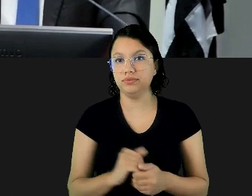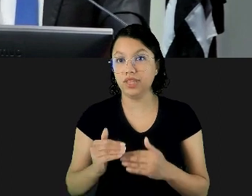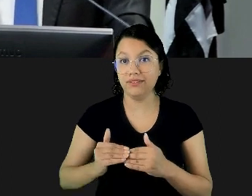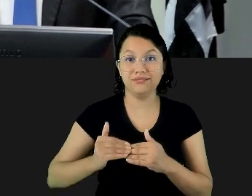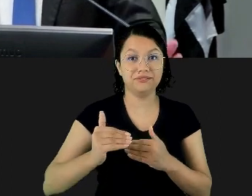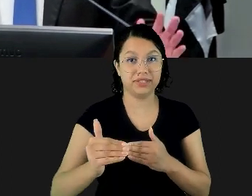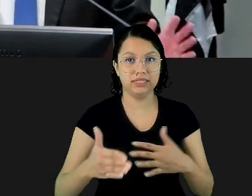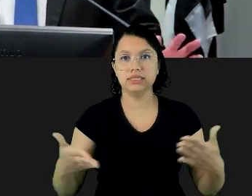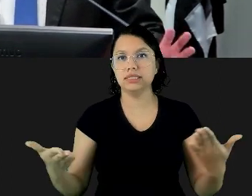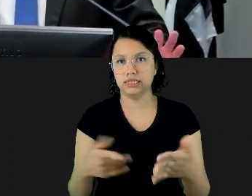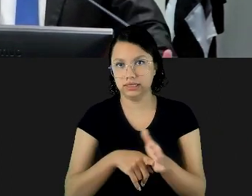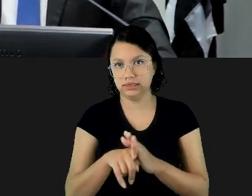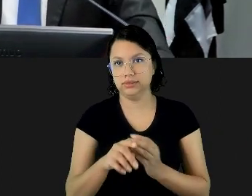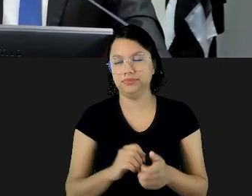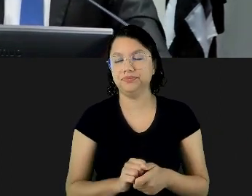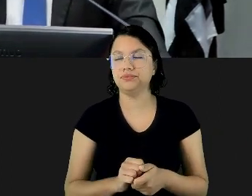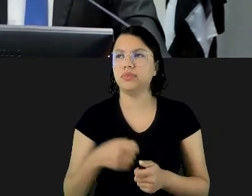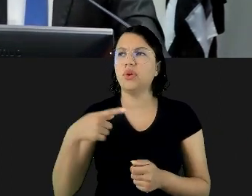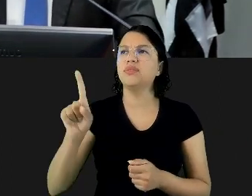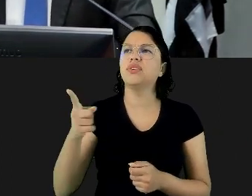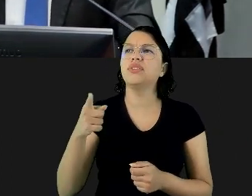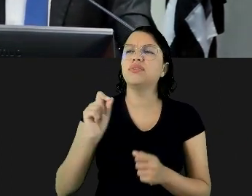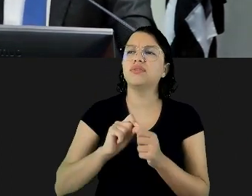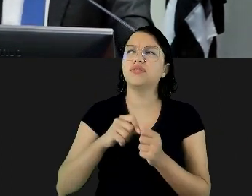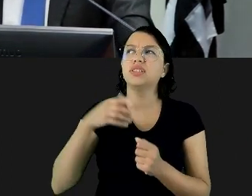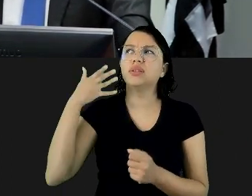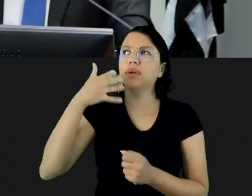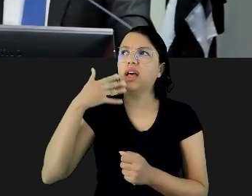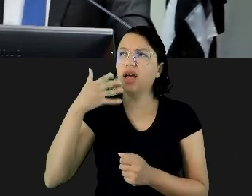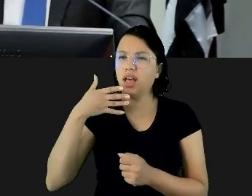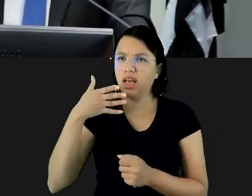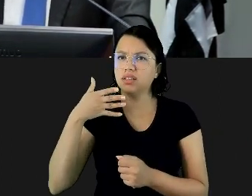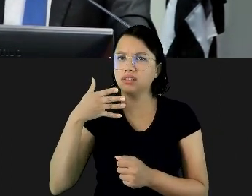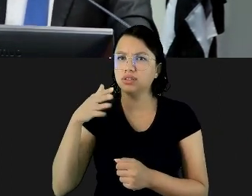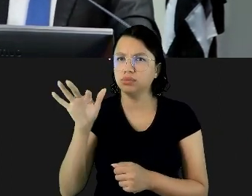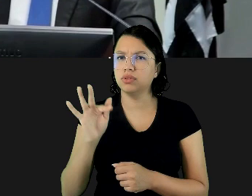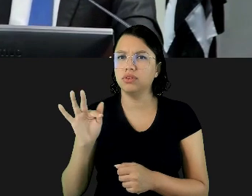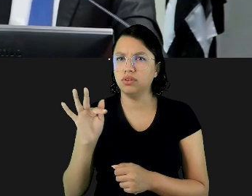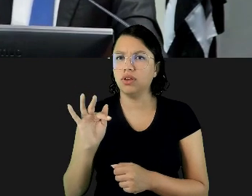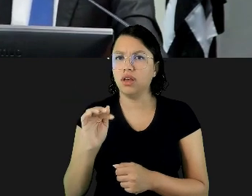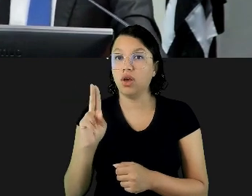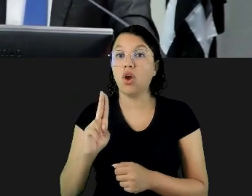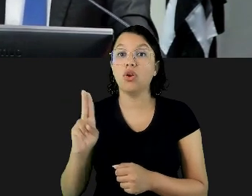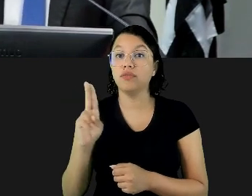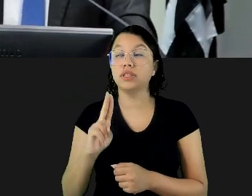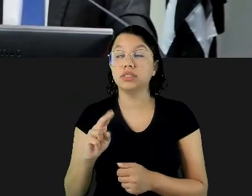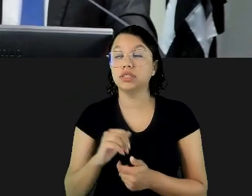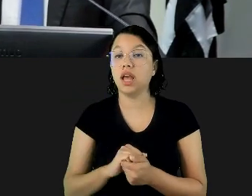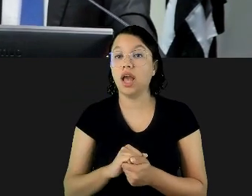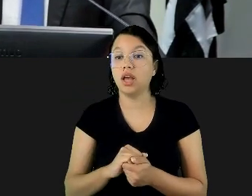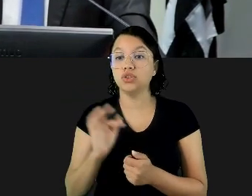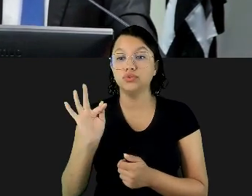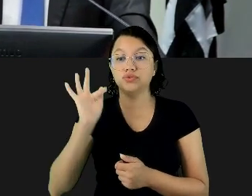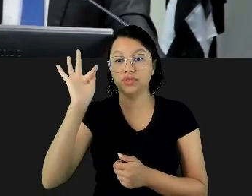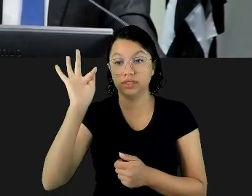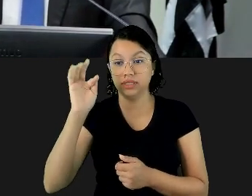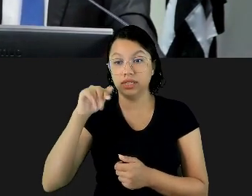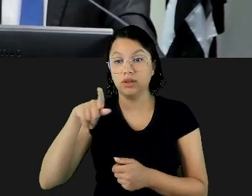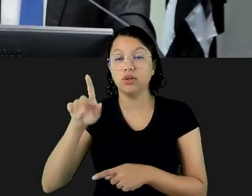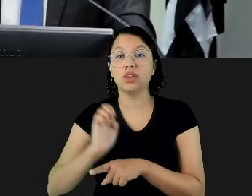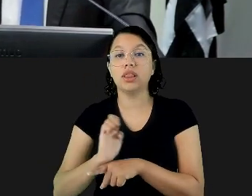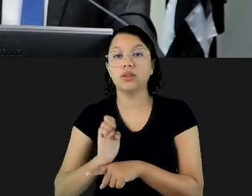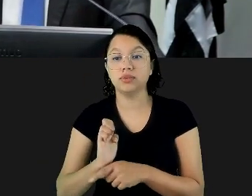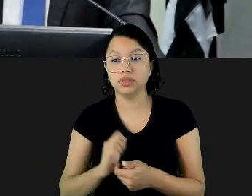questão. E eu fui fazer uma palestra numa universidade federal lá no estado, igual essa que vocês estão vendo. E